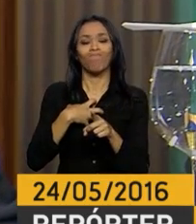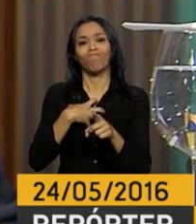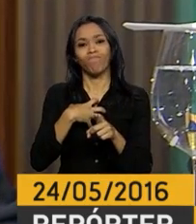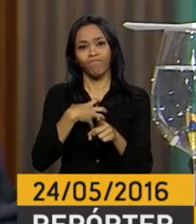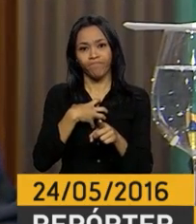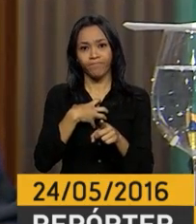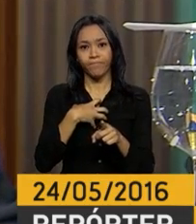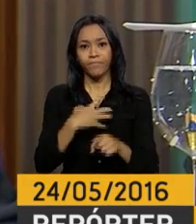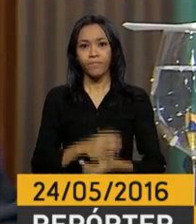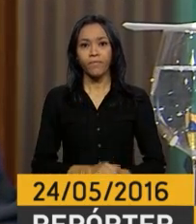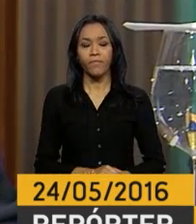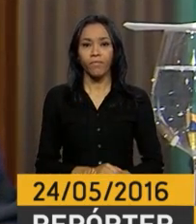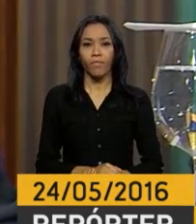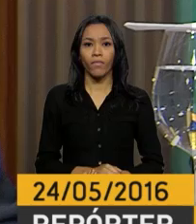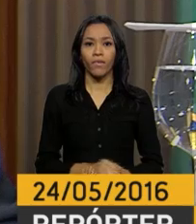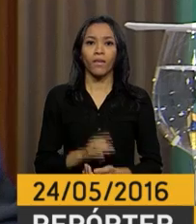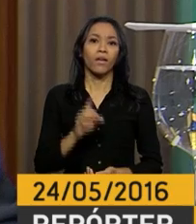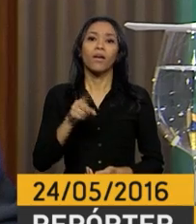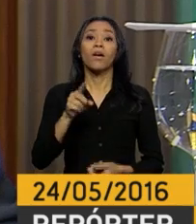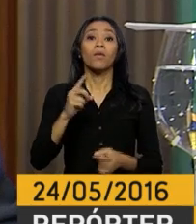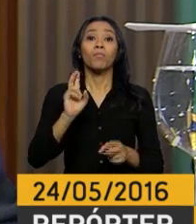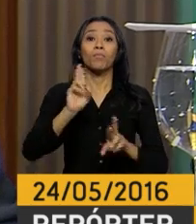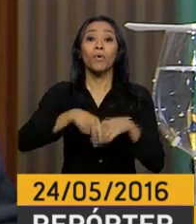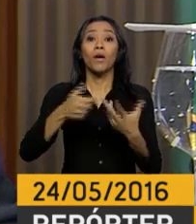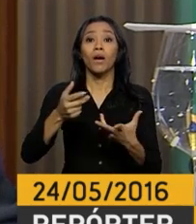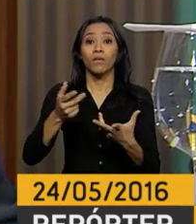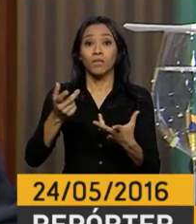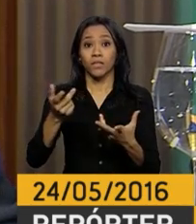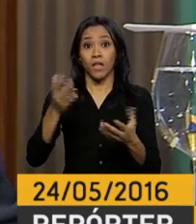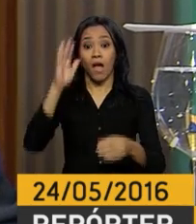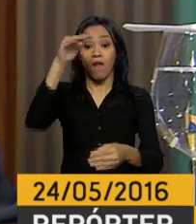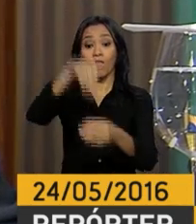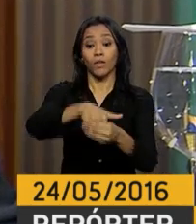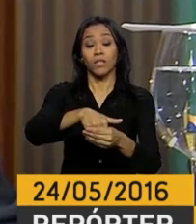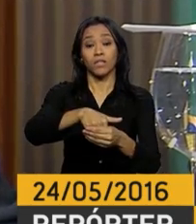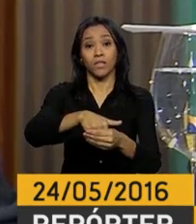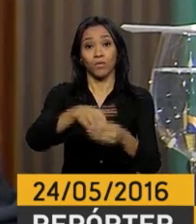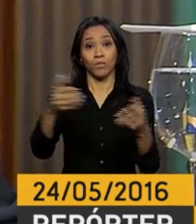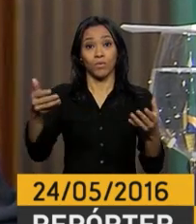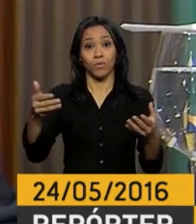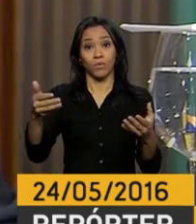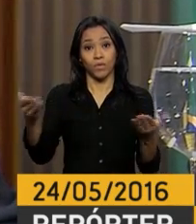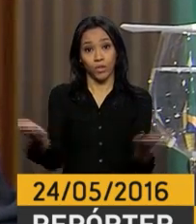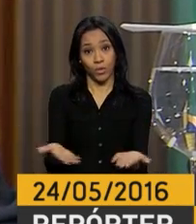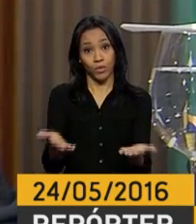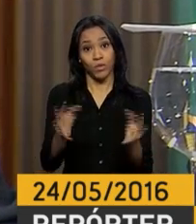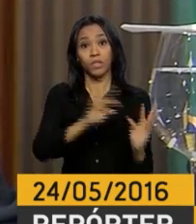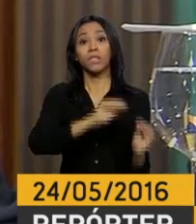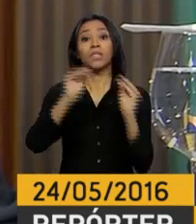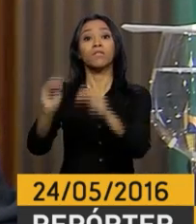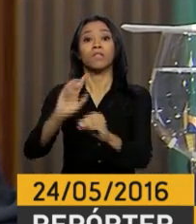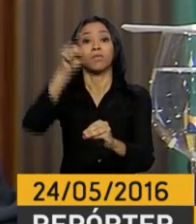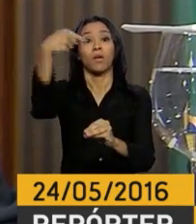absoluta a eventual transferência, digamos, da votação de hoje para amanhã, ou para a semana que vem.